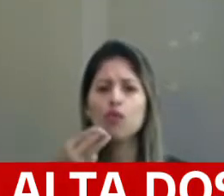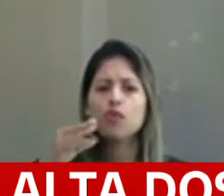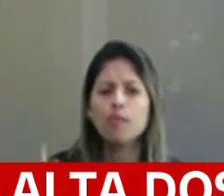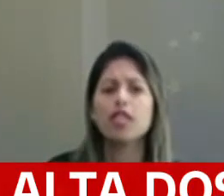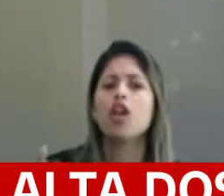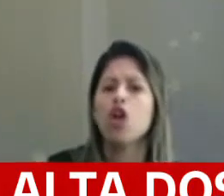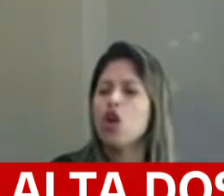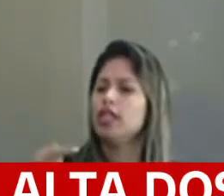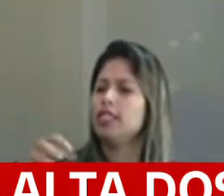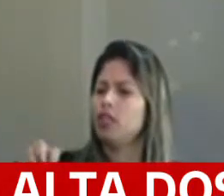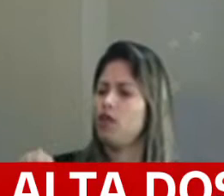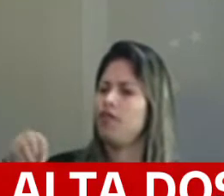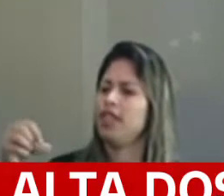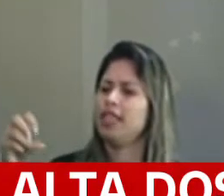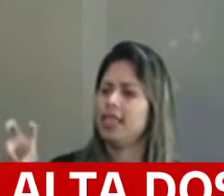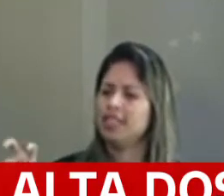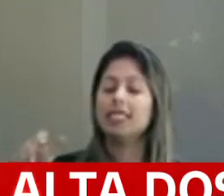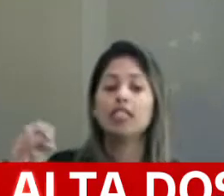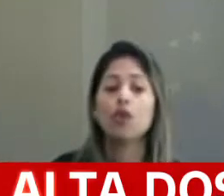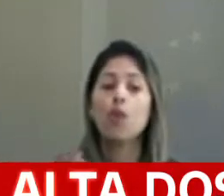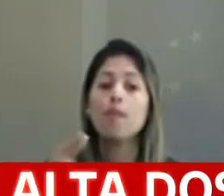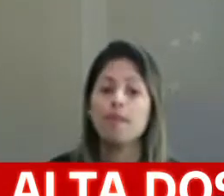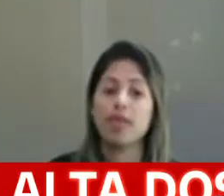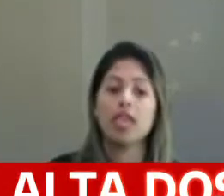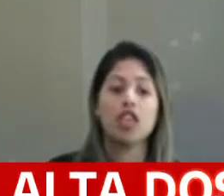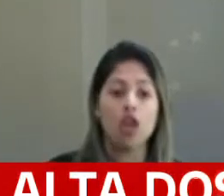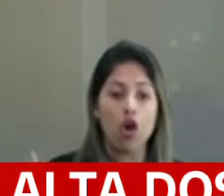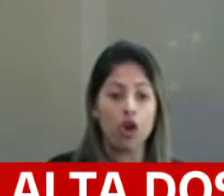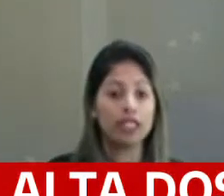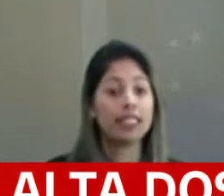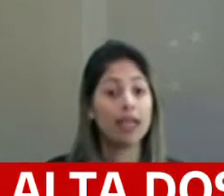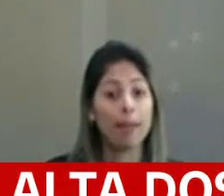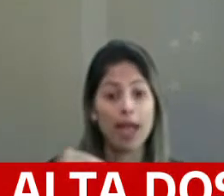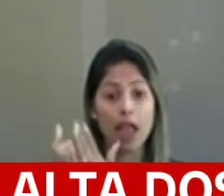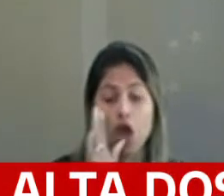e 95 milhões, com um crescimento de